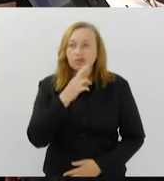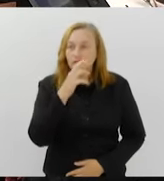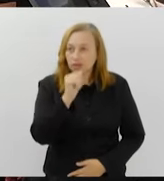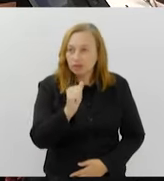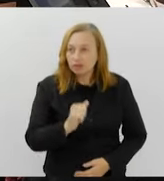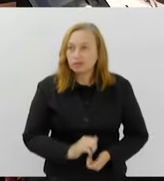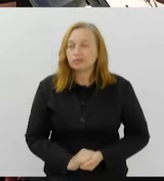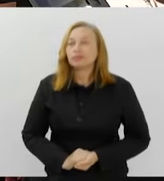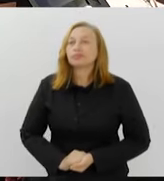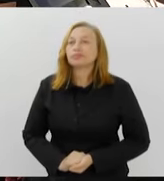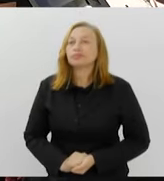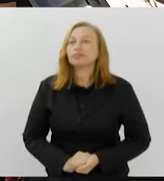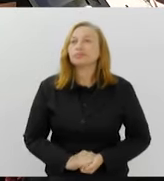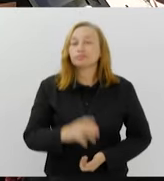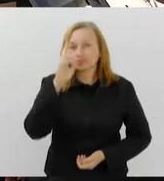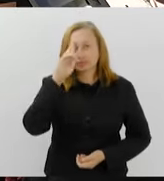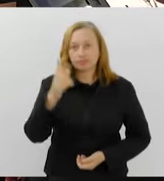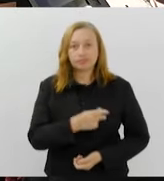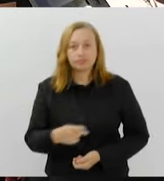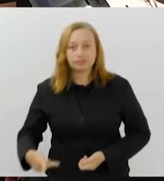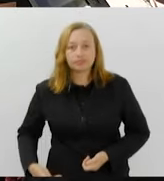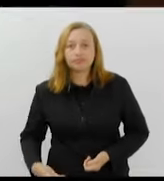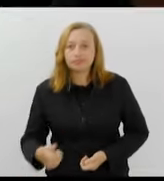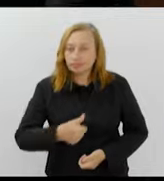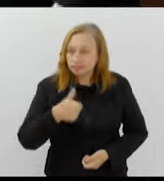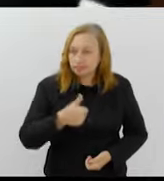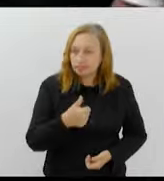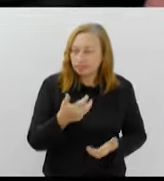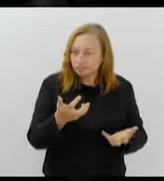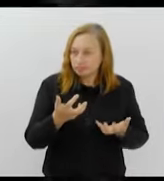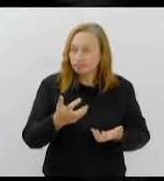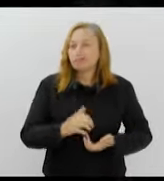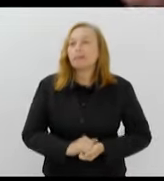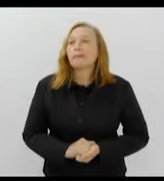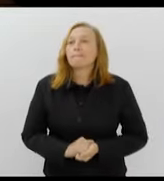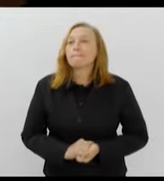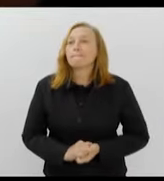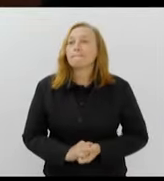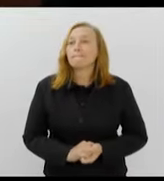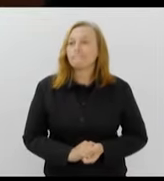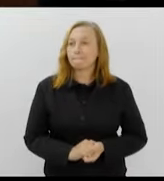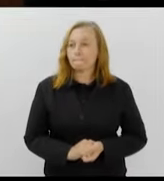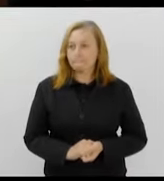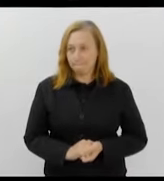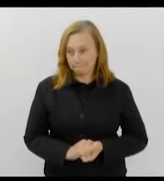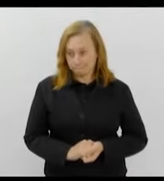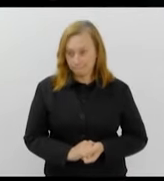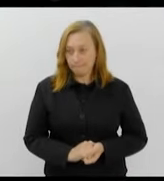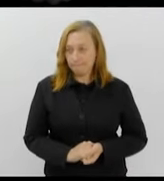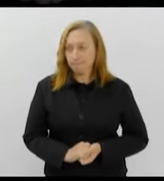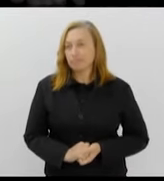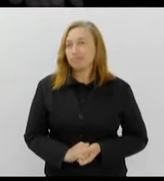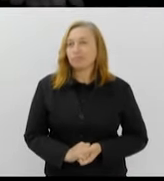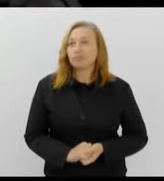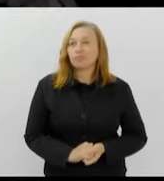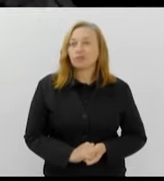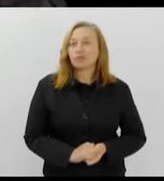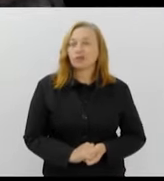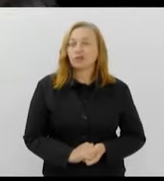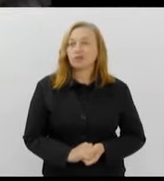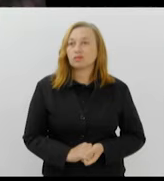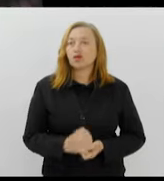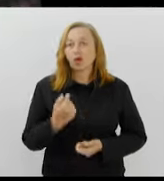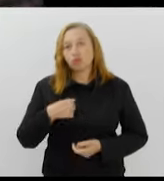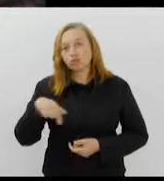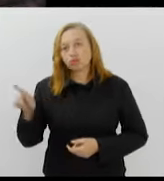quero em primeiro lugar dizer que eu estava numa agenda